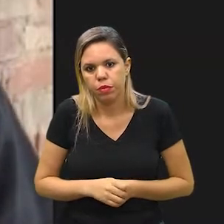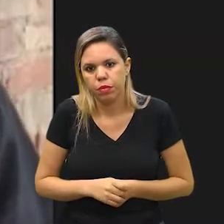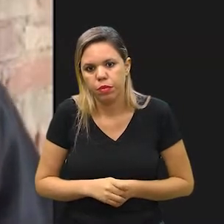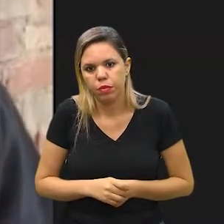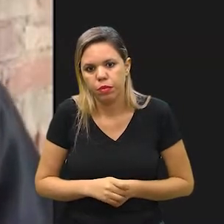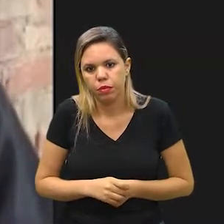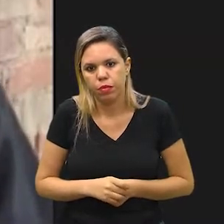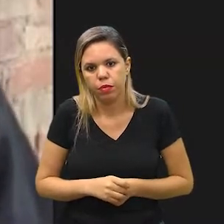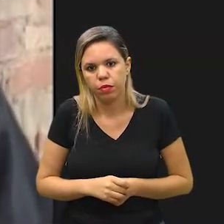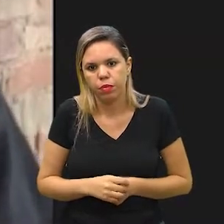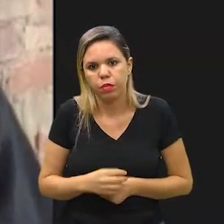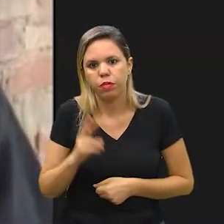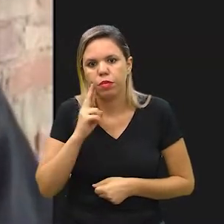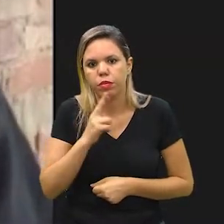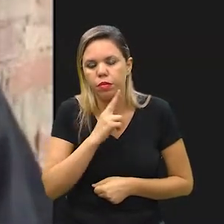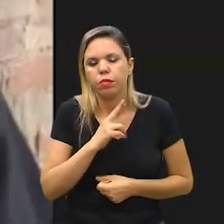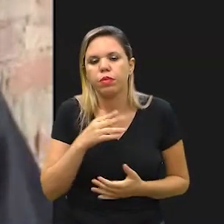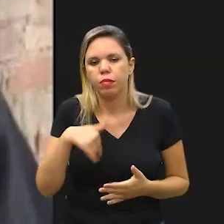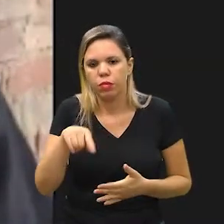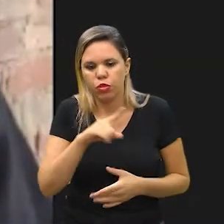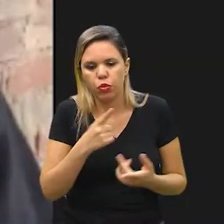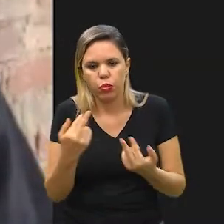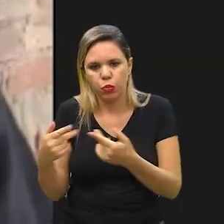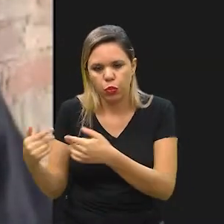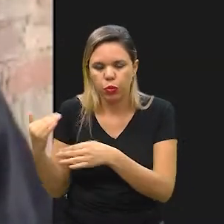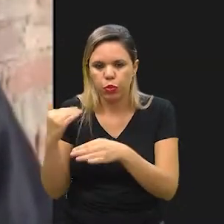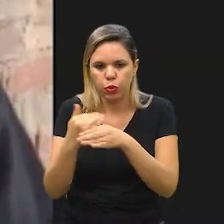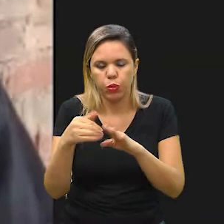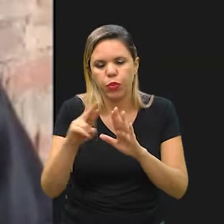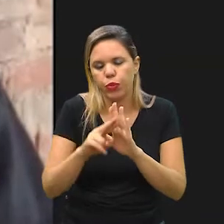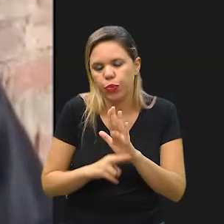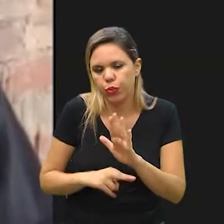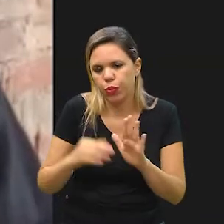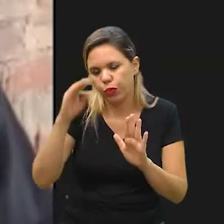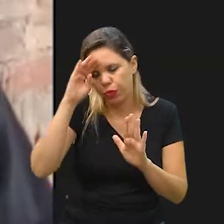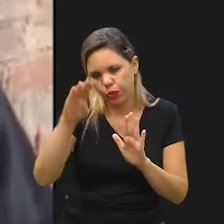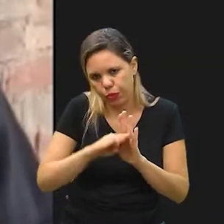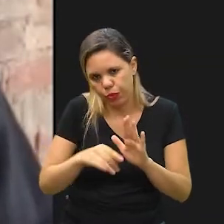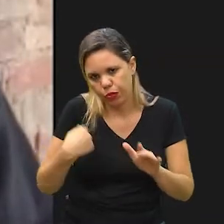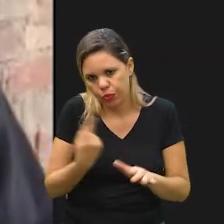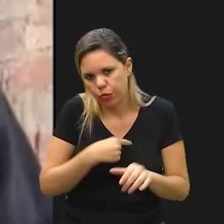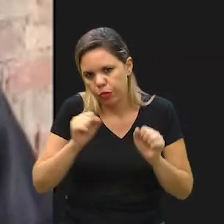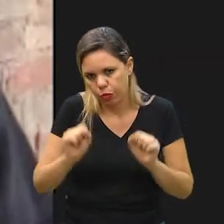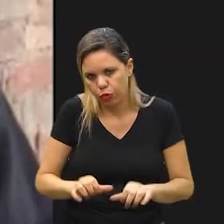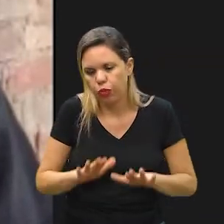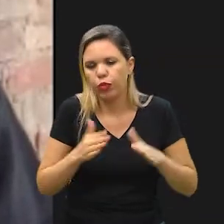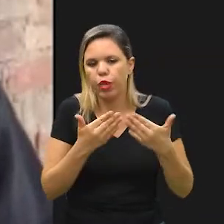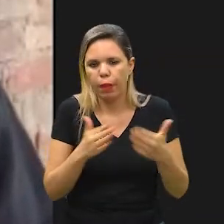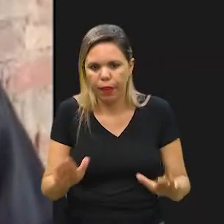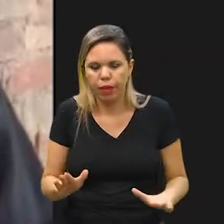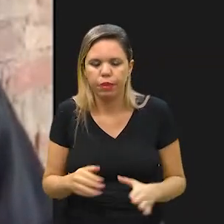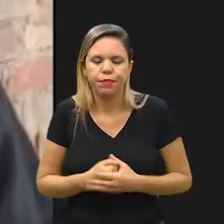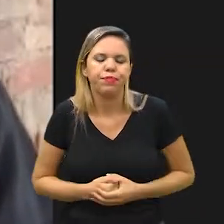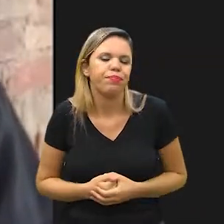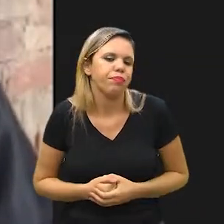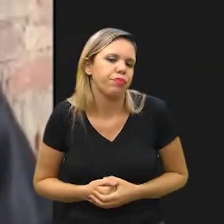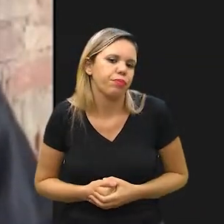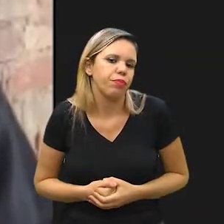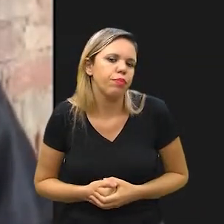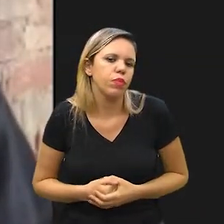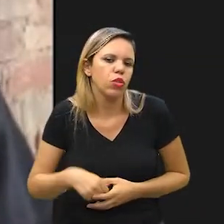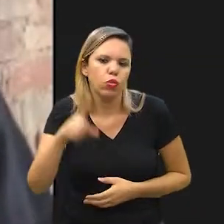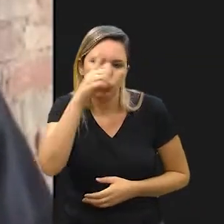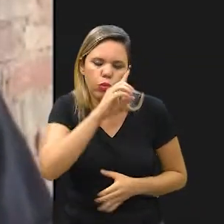em café, restaurante, né? A gente teve o mesmo enquadramento, né? E aí a gente pôde ficar aberto, mas assim, domingo a